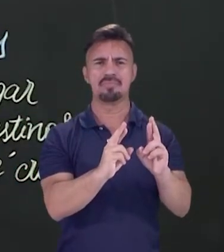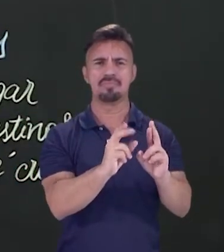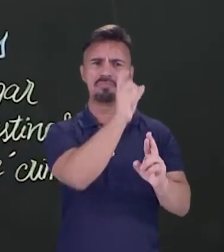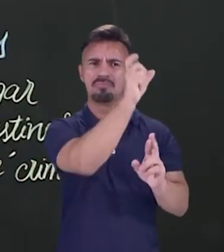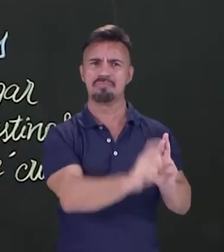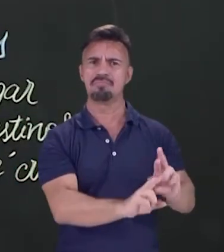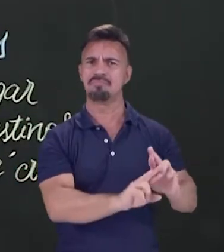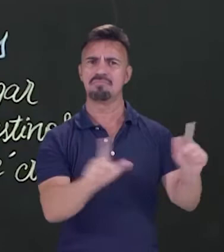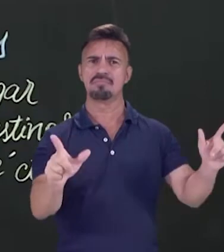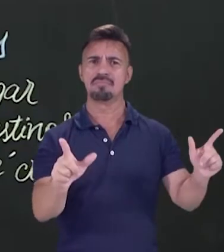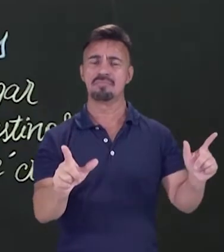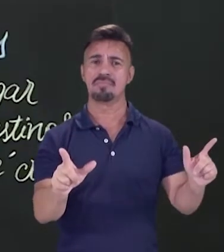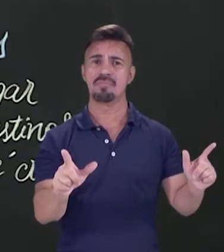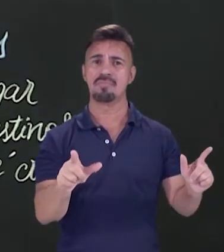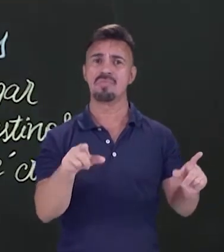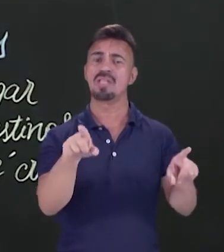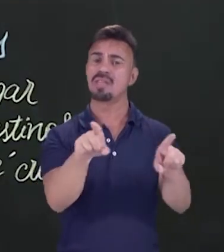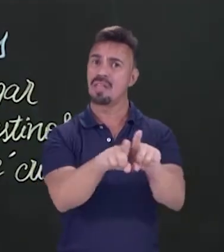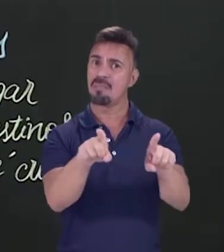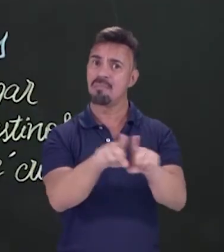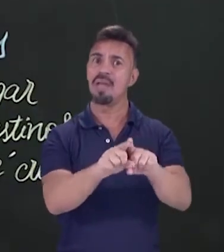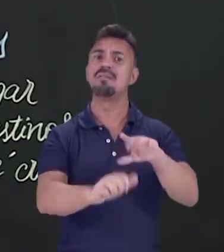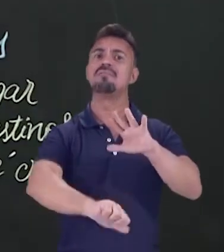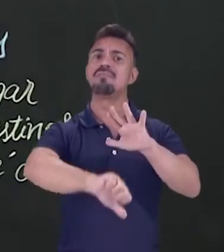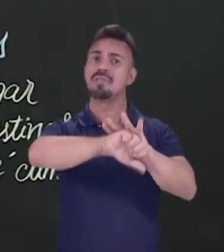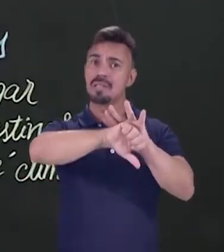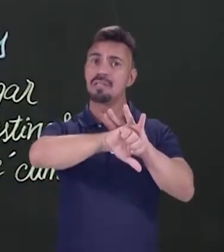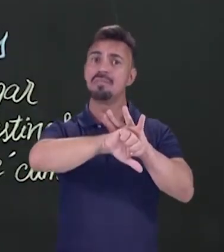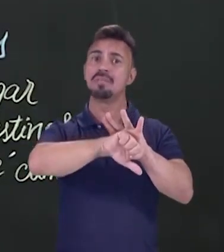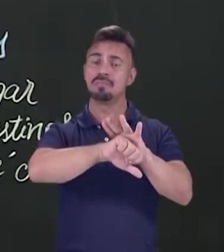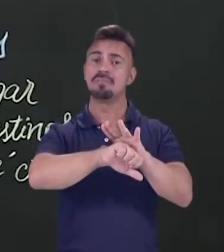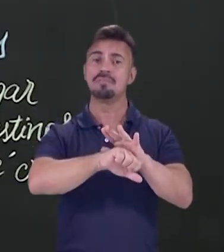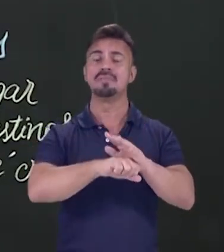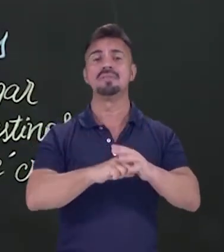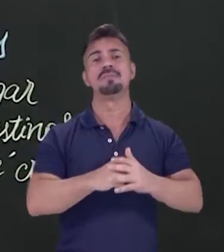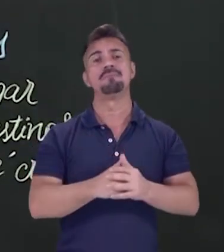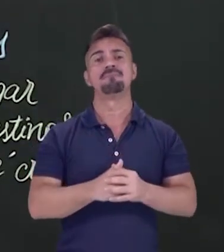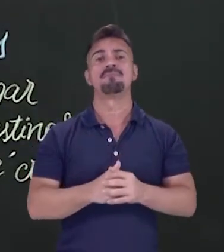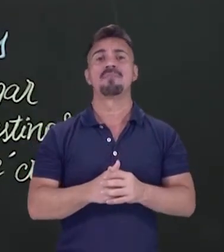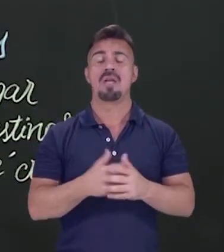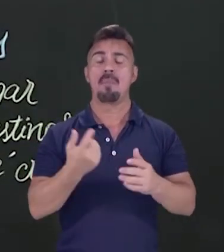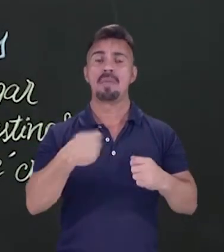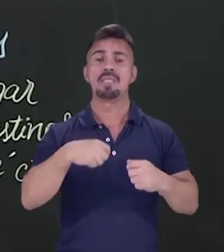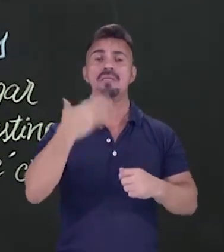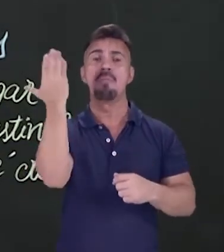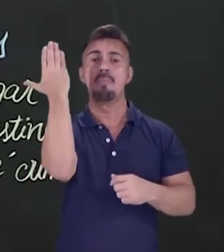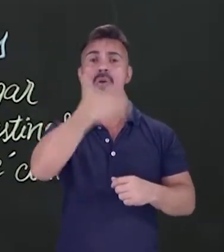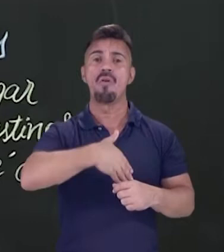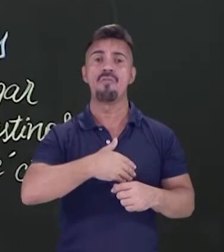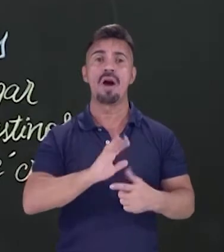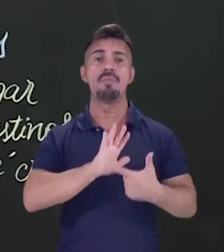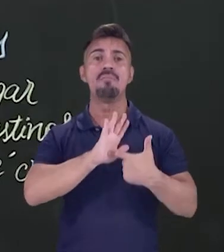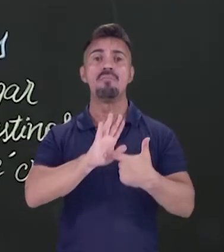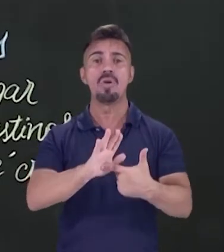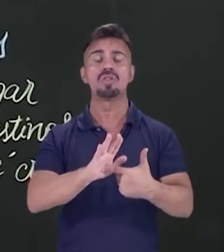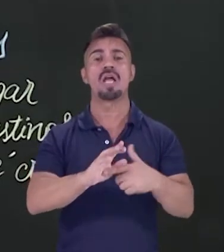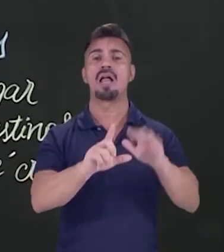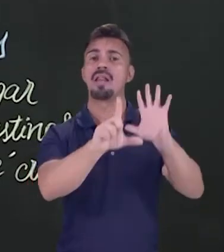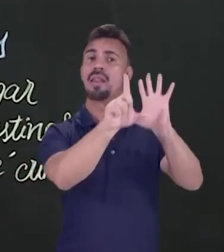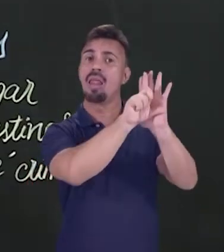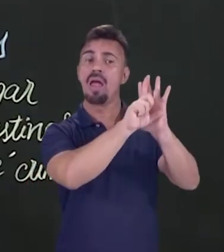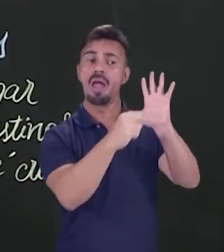está sendo de alguma forma também, você está cometendo de alguma forma também um crime. Eu estou dizendo isso no meu título, eu tenho que comprovar. Então eu vou ter que mostrar